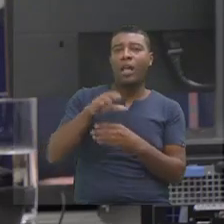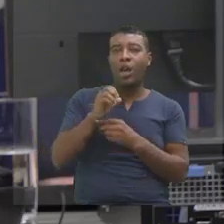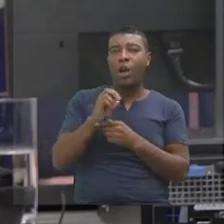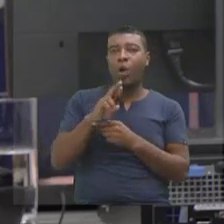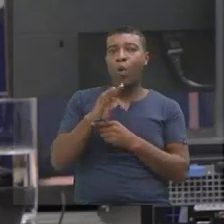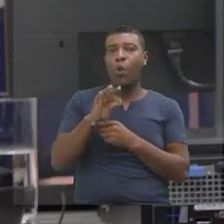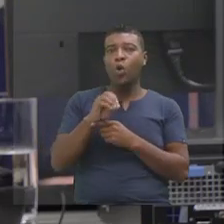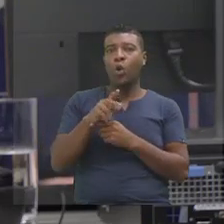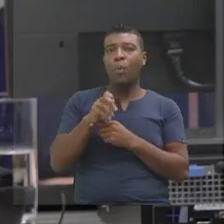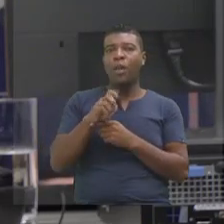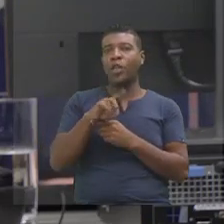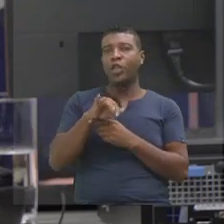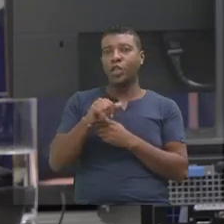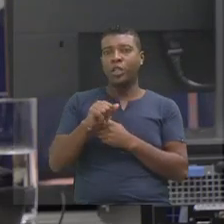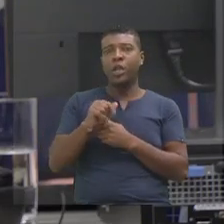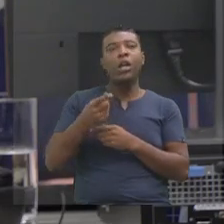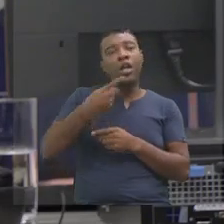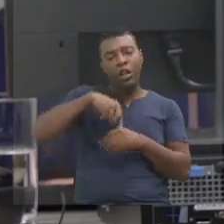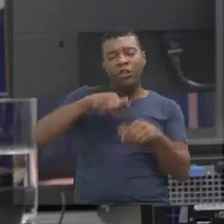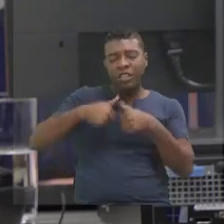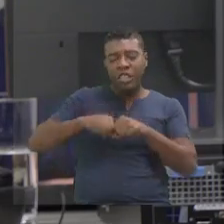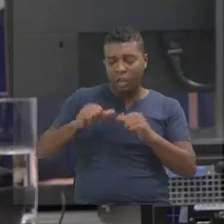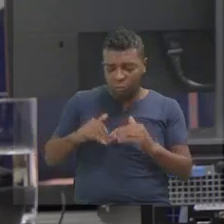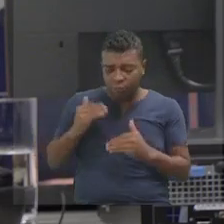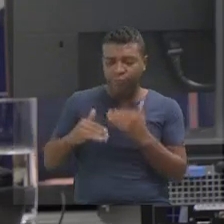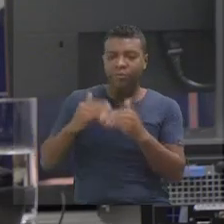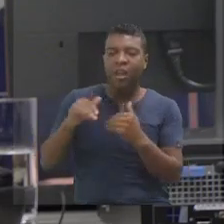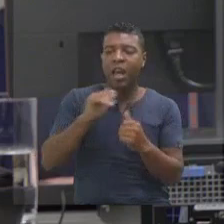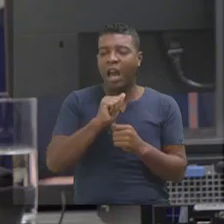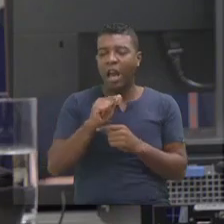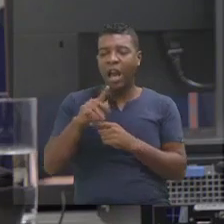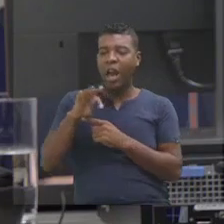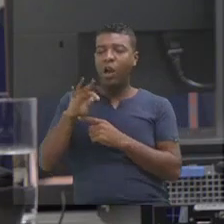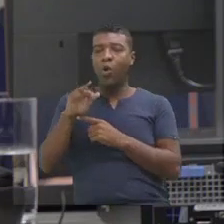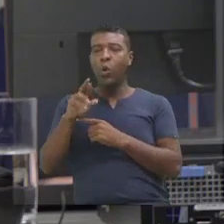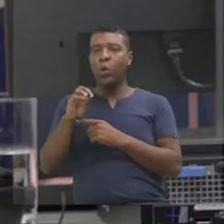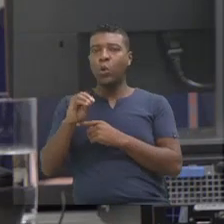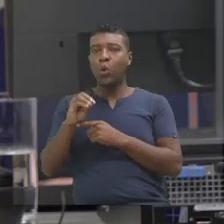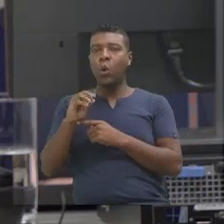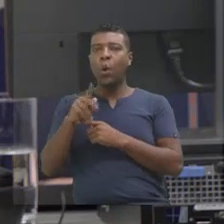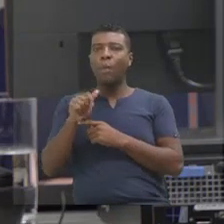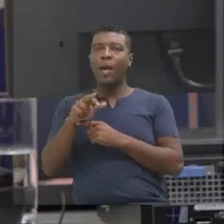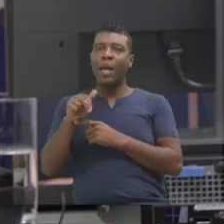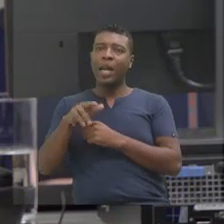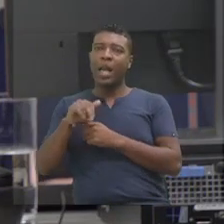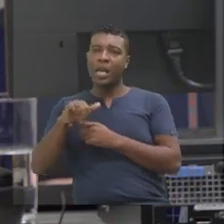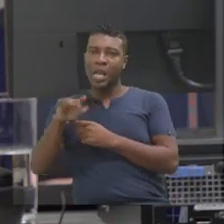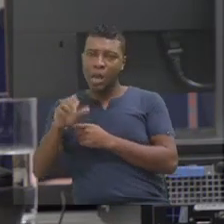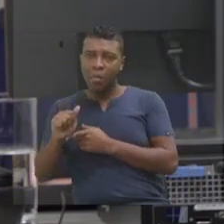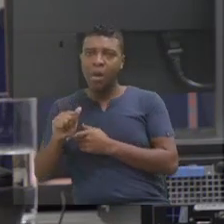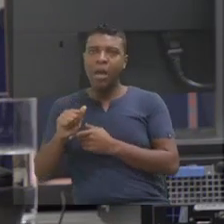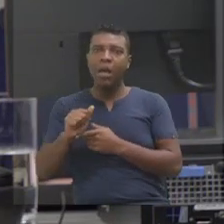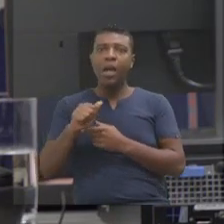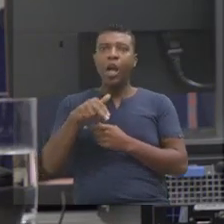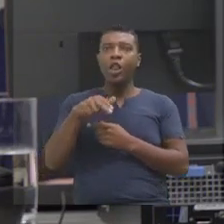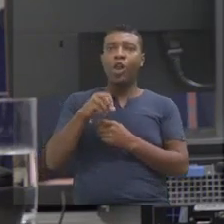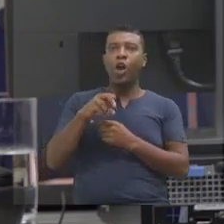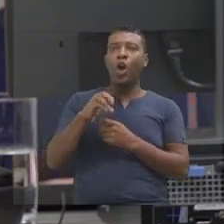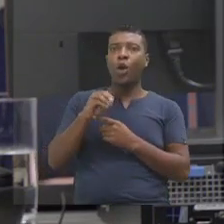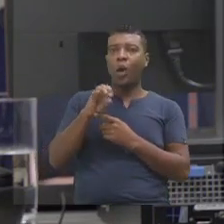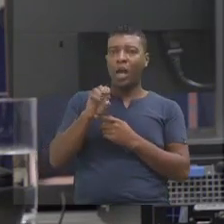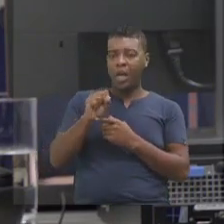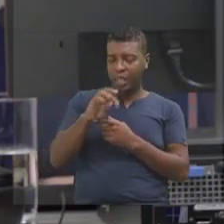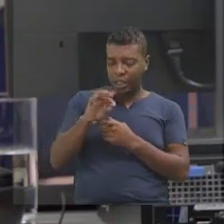Fábio nós estamos avançando muito a região alto Paranaíba e Noroeste A macrorregião de Saúde do Estado de Minas Gerais graças a seu trabalho